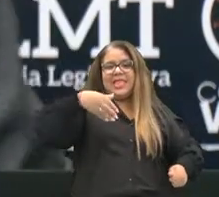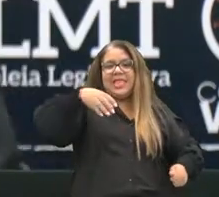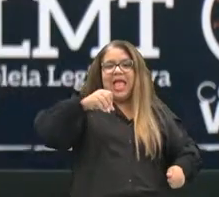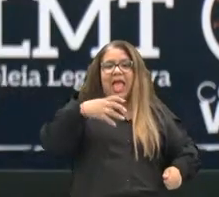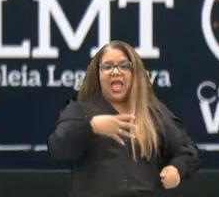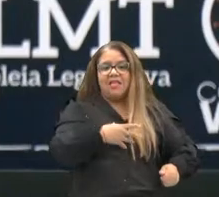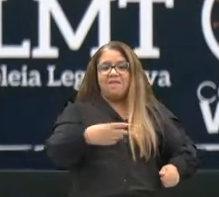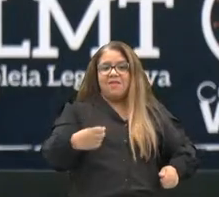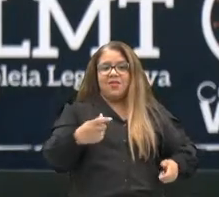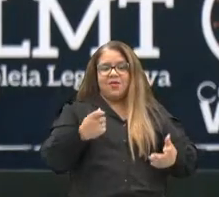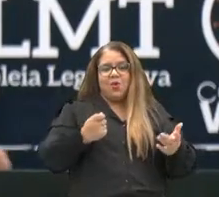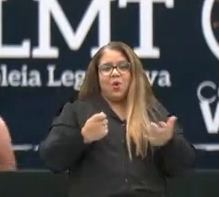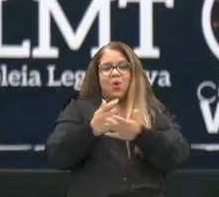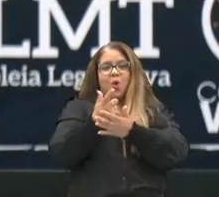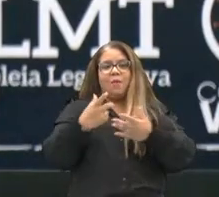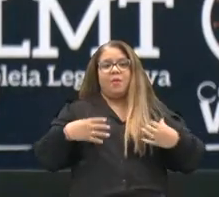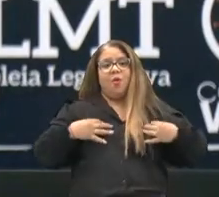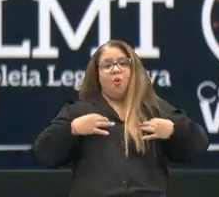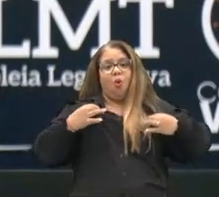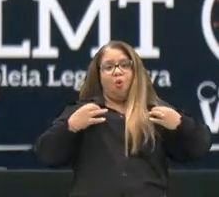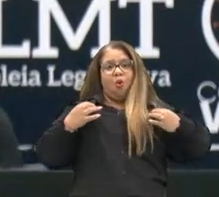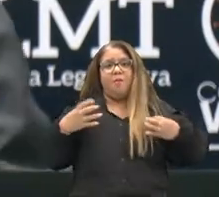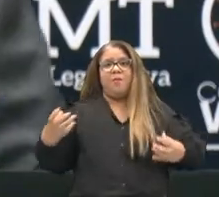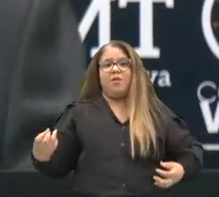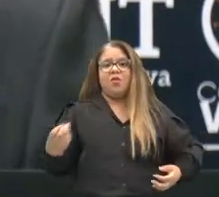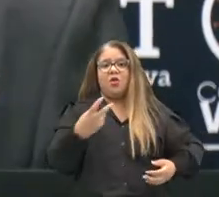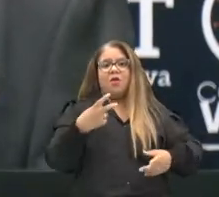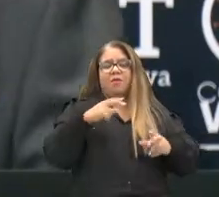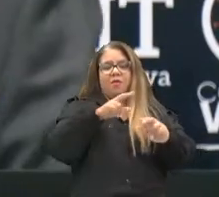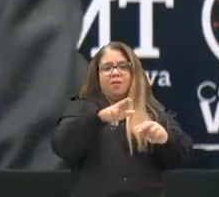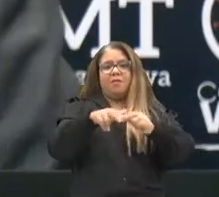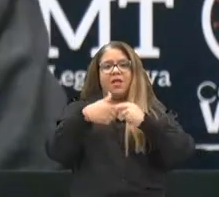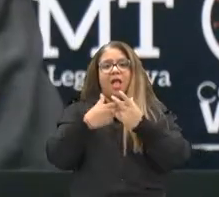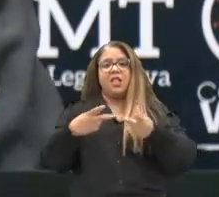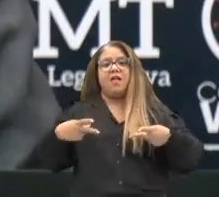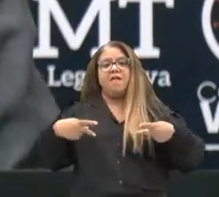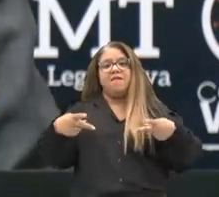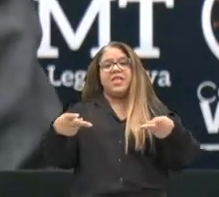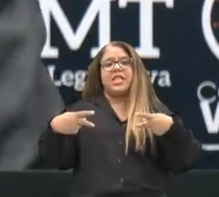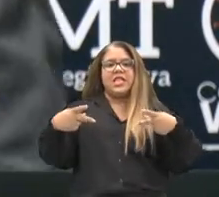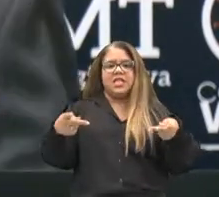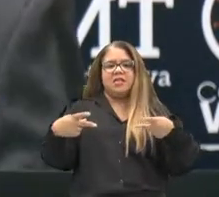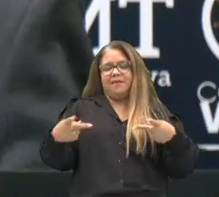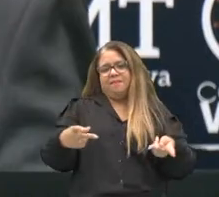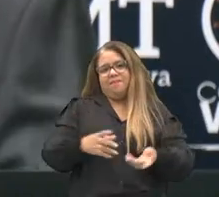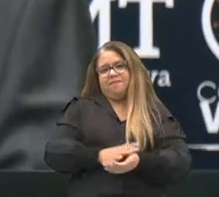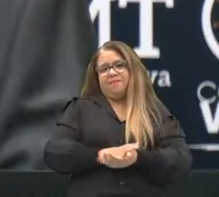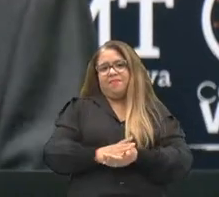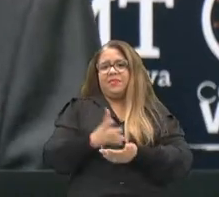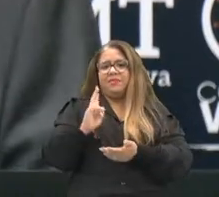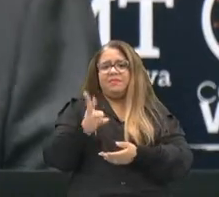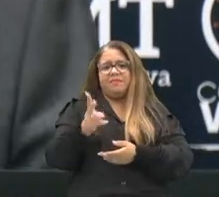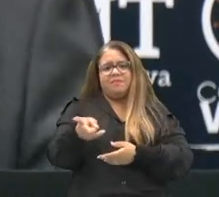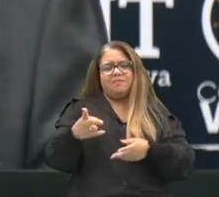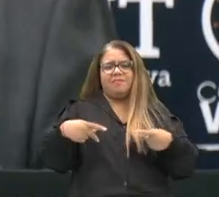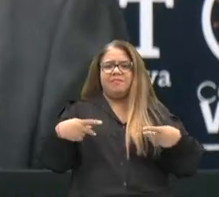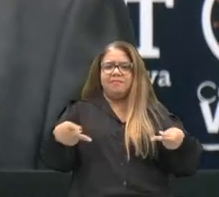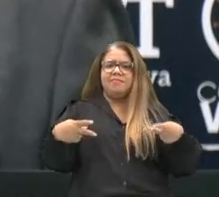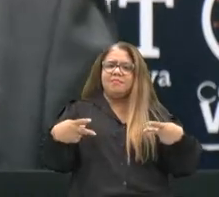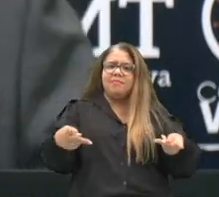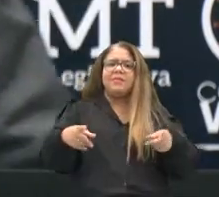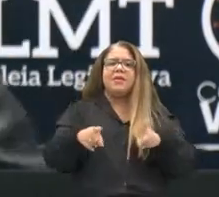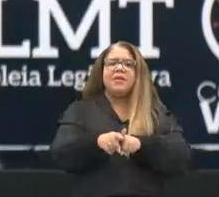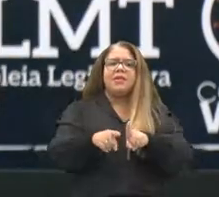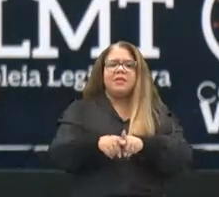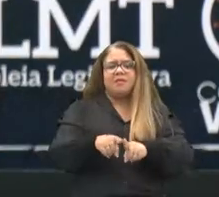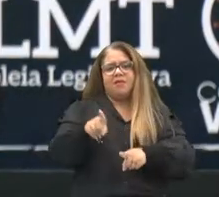Era obrigado a comprar roupa para todos nós, nova, para receber Filinto e Dona Consuelo, que nos visitar. Da mesma forma, João Ponce de